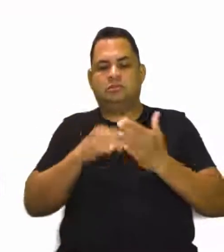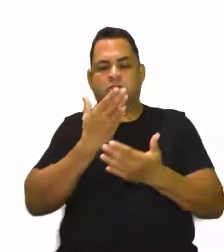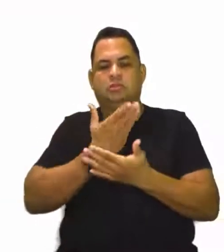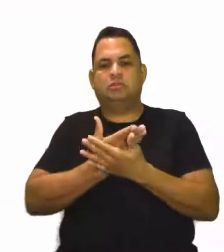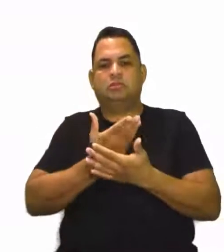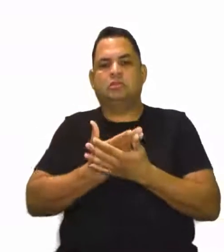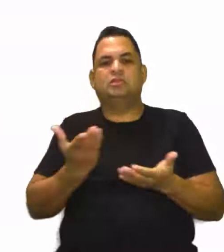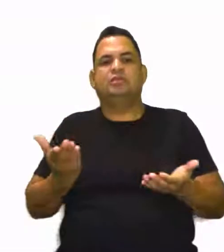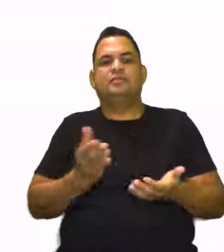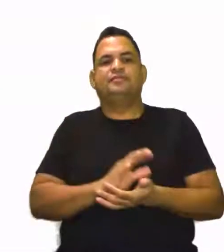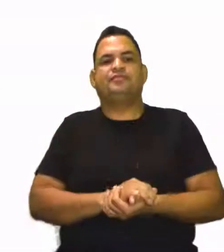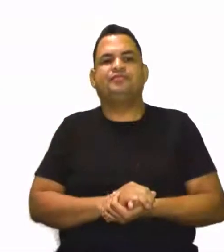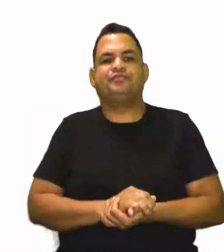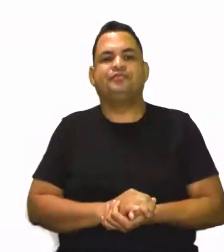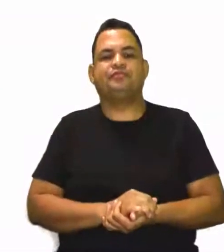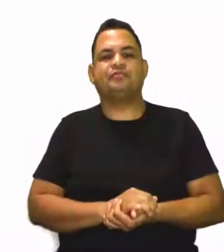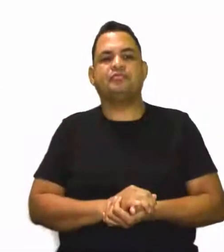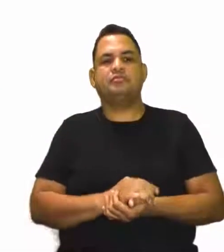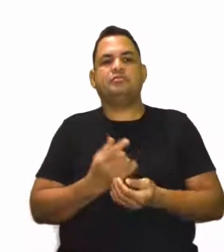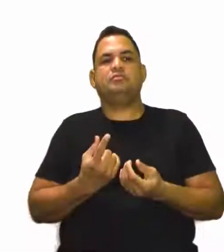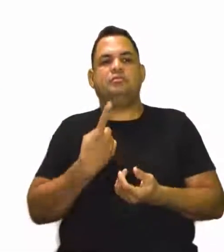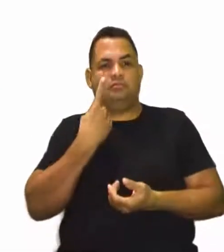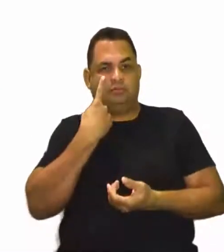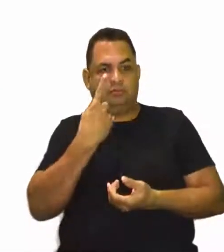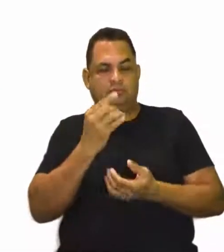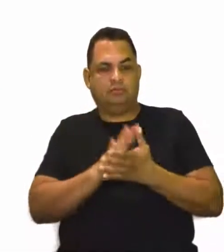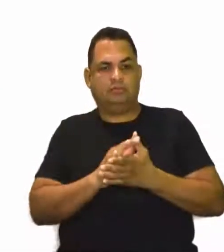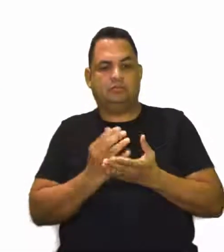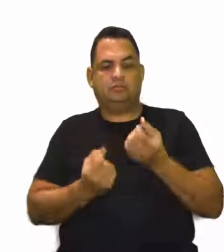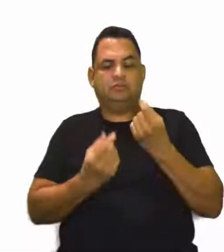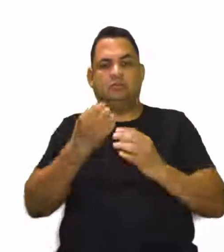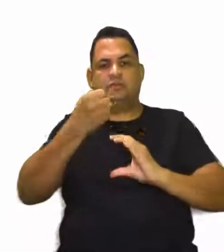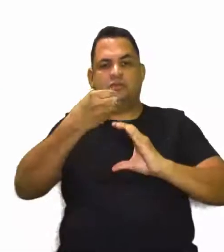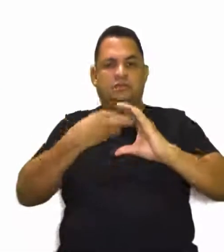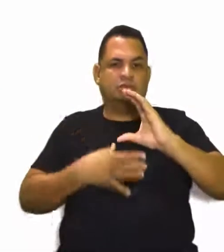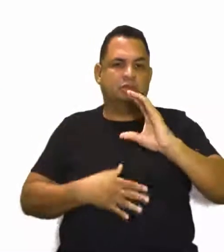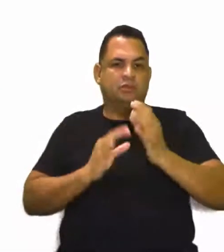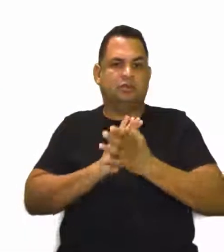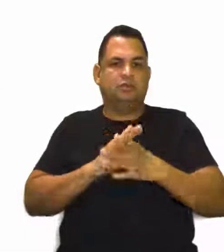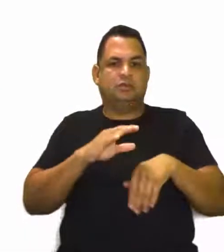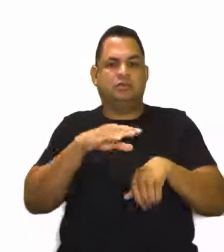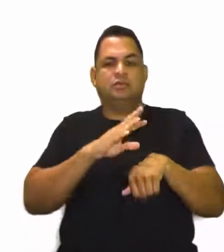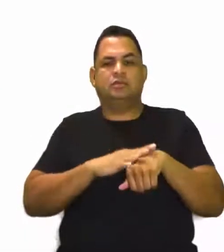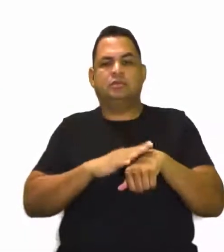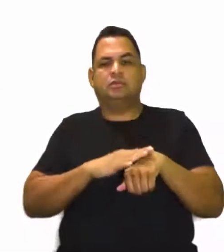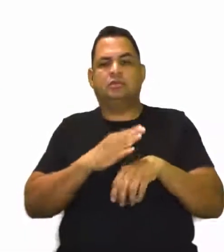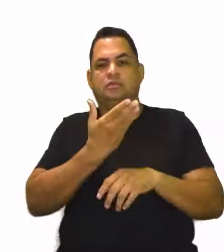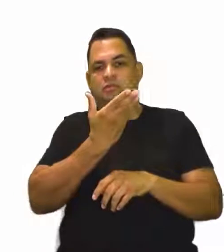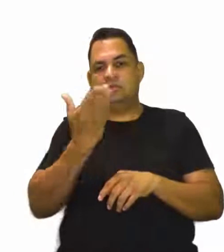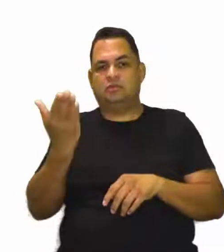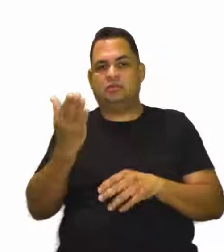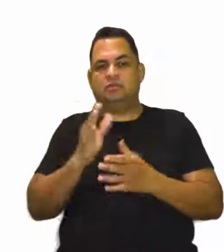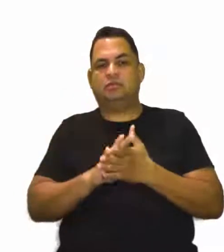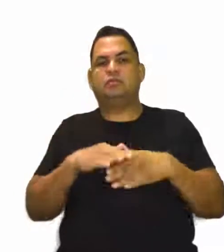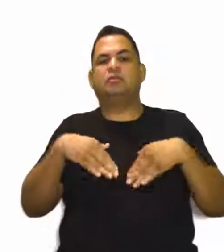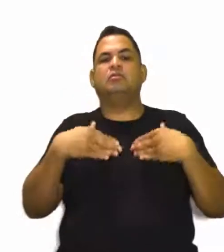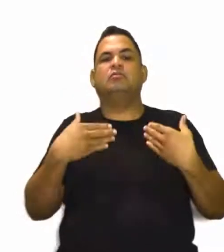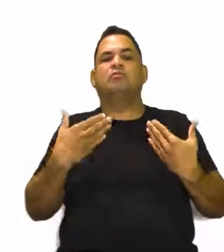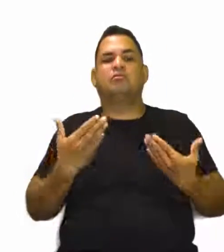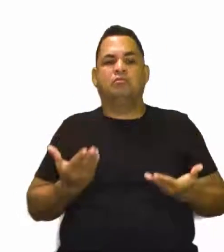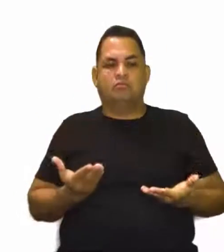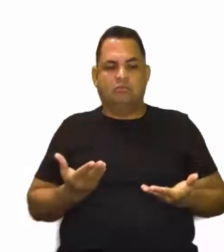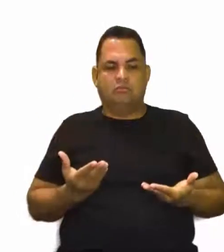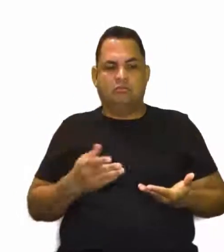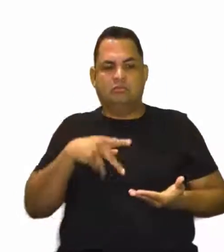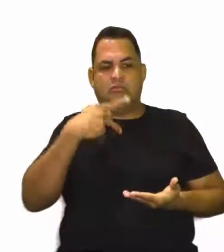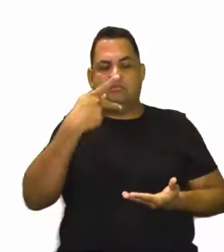aula. Nós também vimos algumas características das doenças crônico-degenerativas. E aí, quais que nós vamos